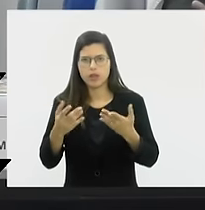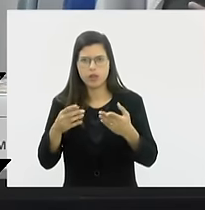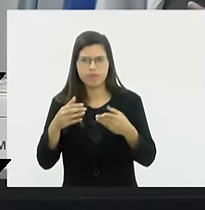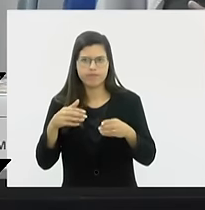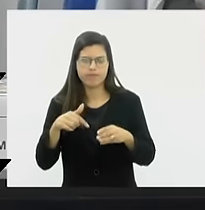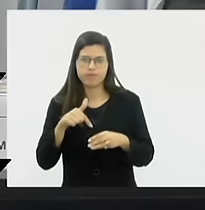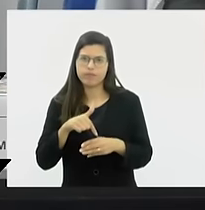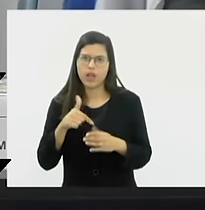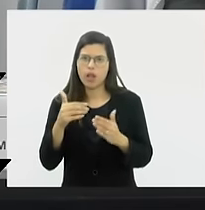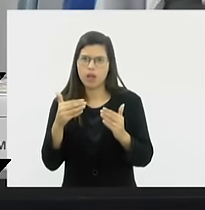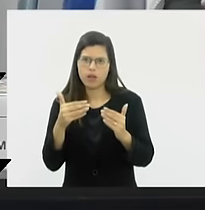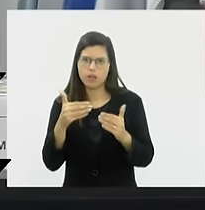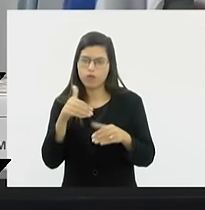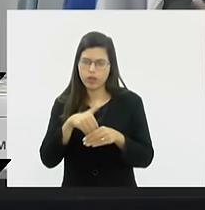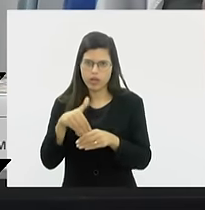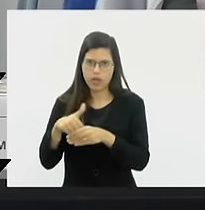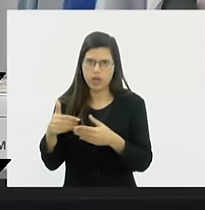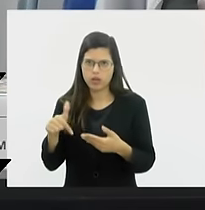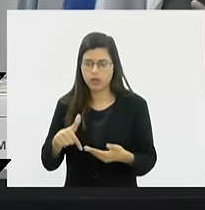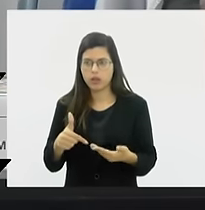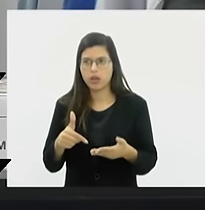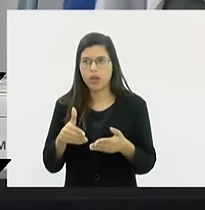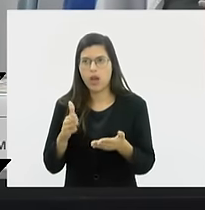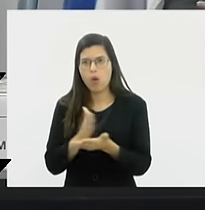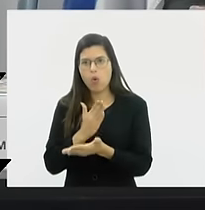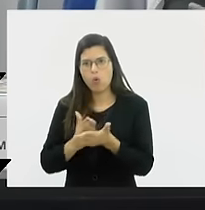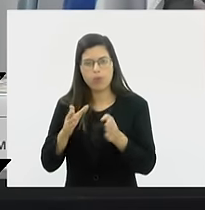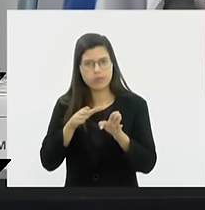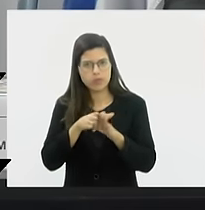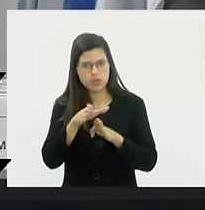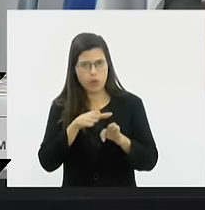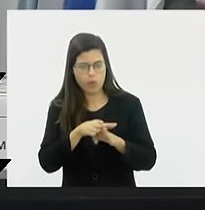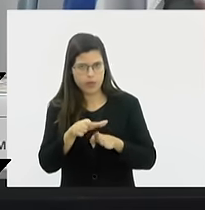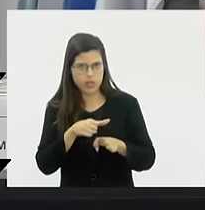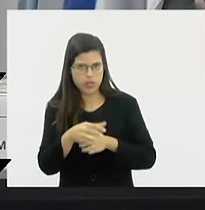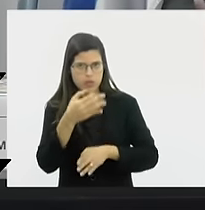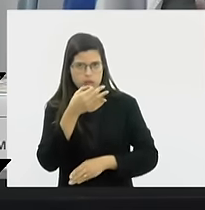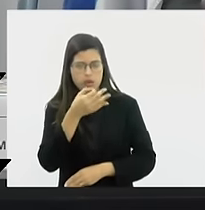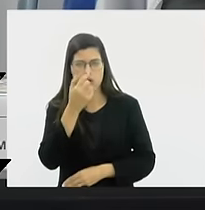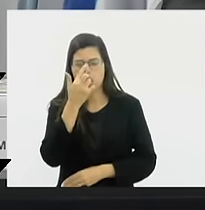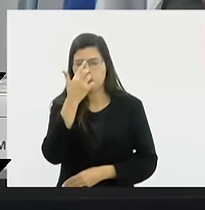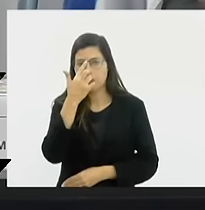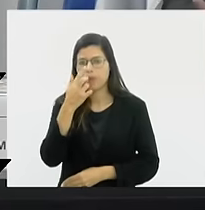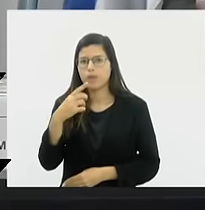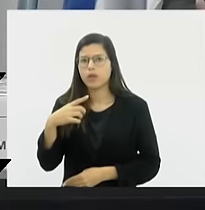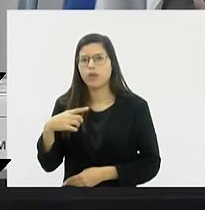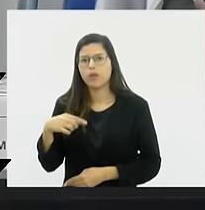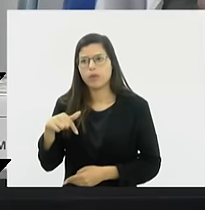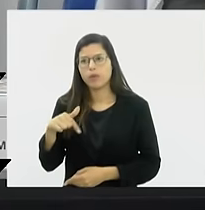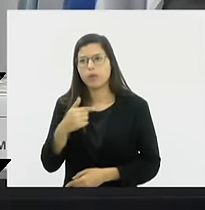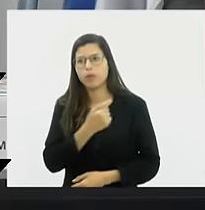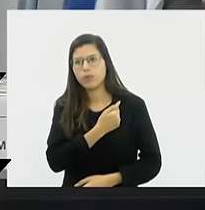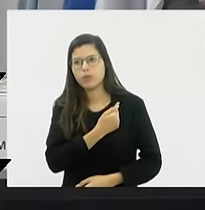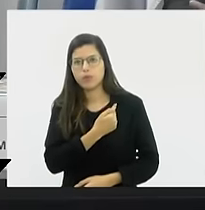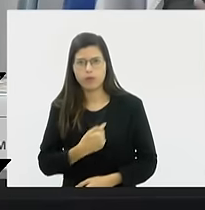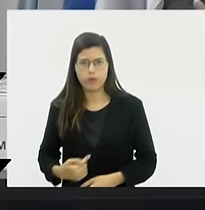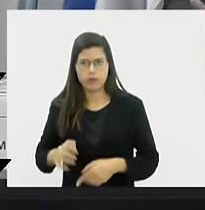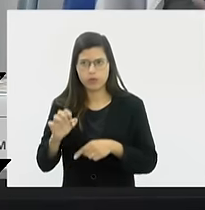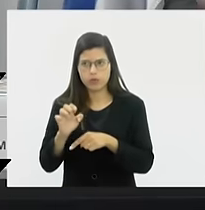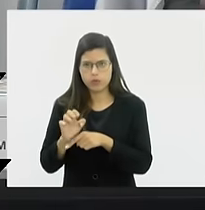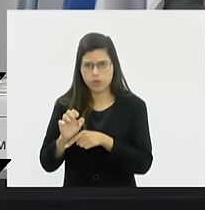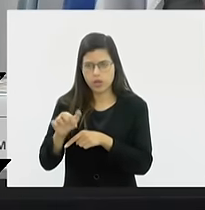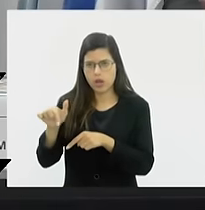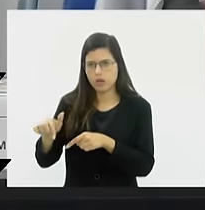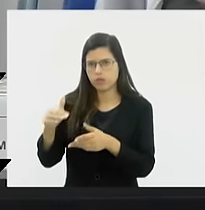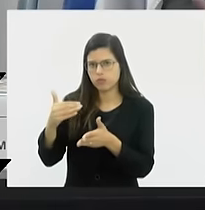colegas algumas recomendações para que a gente já dê ciência ao governo do Estado, na pessoa do subsecretário da Casa